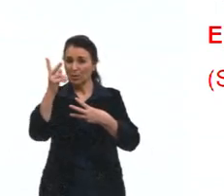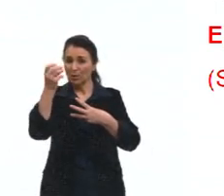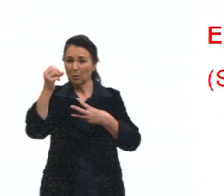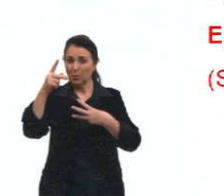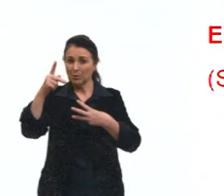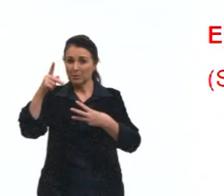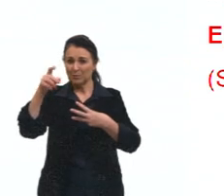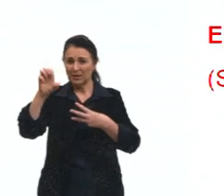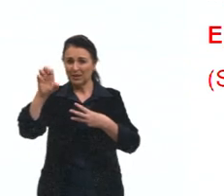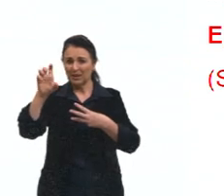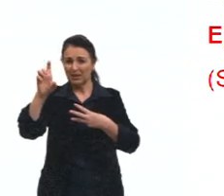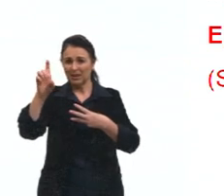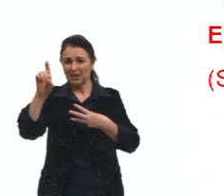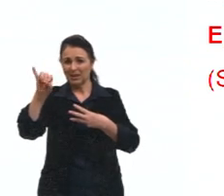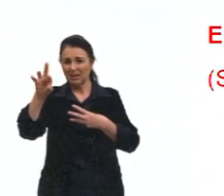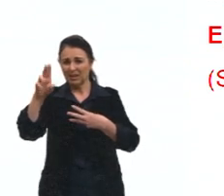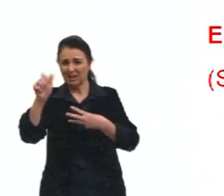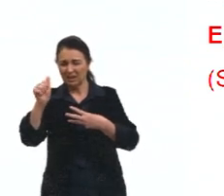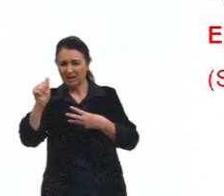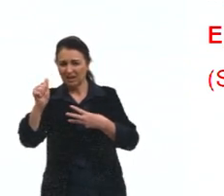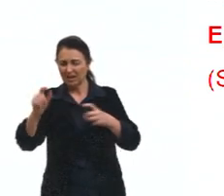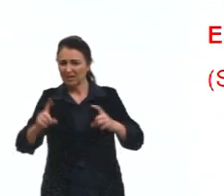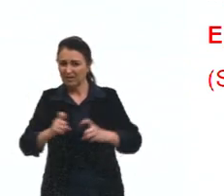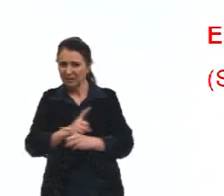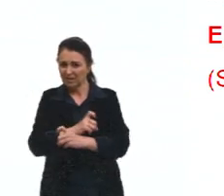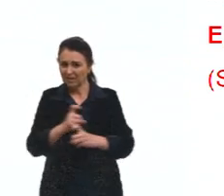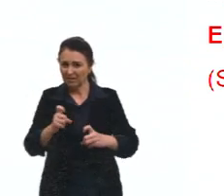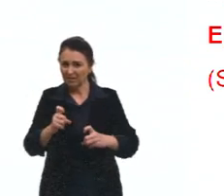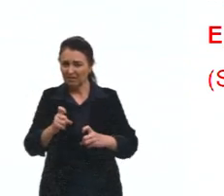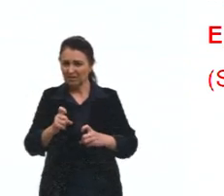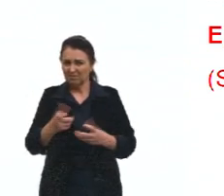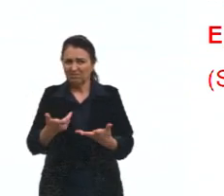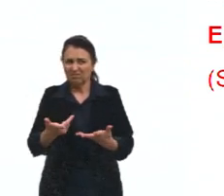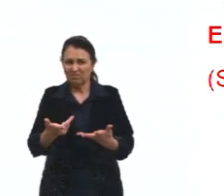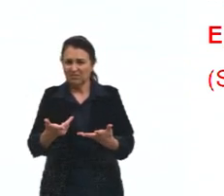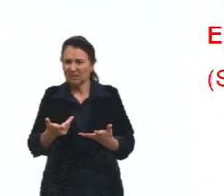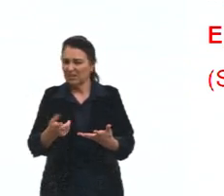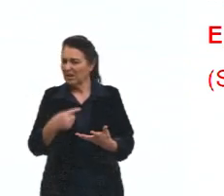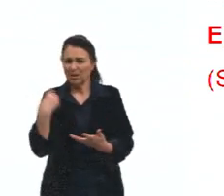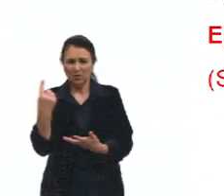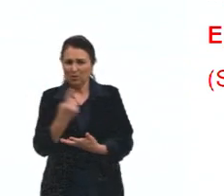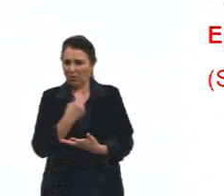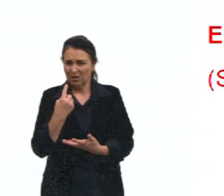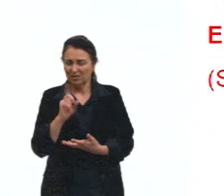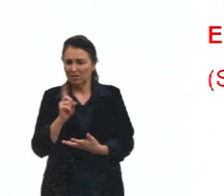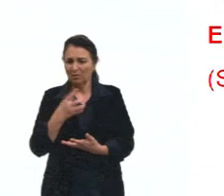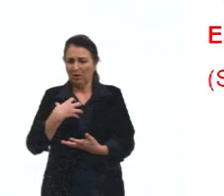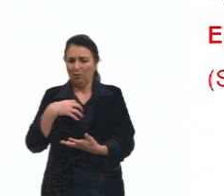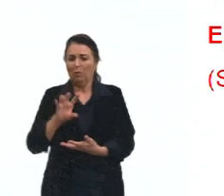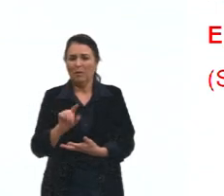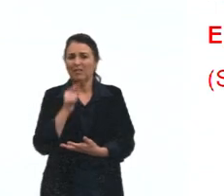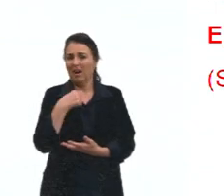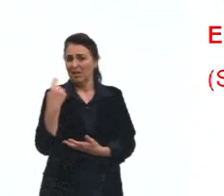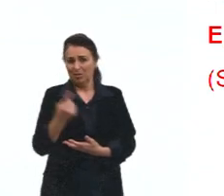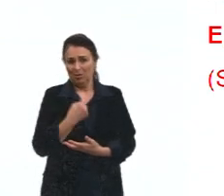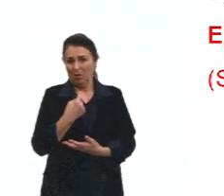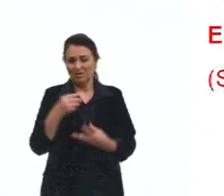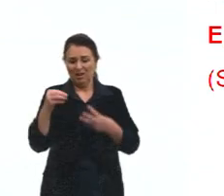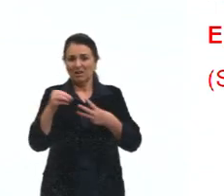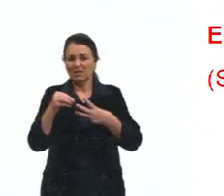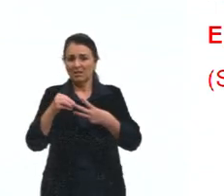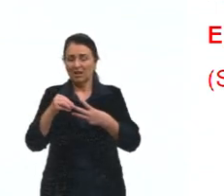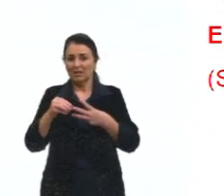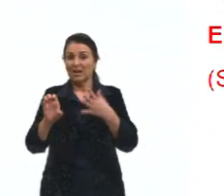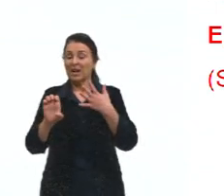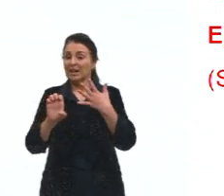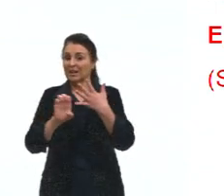gente Como assim as células hospedeiras no caso se a gente tiver doente vai ser nós então não vai combater as nossas células e a letra é aqui